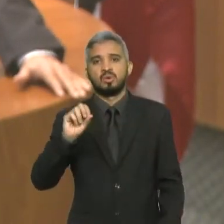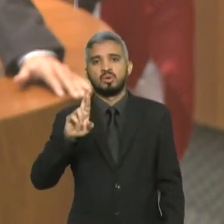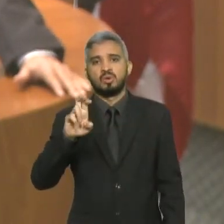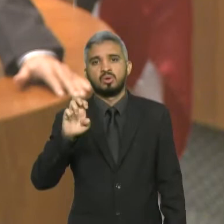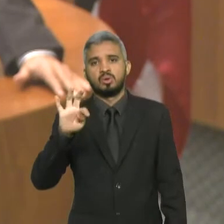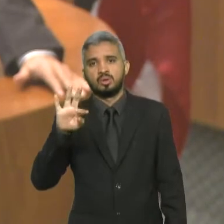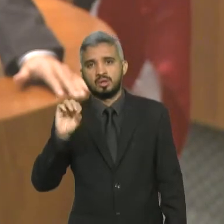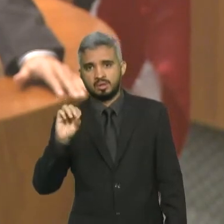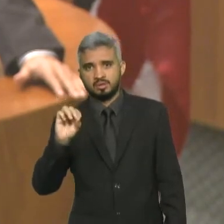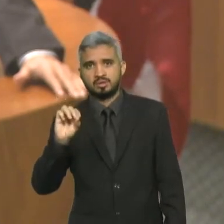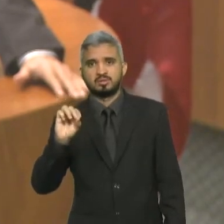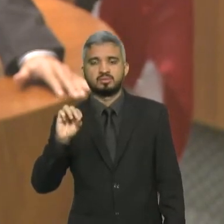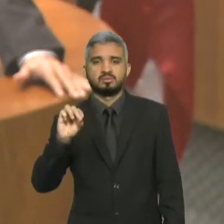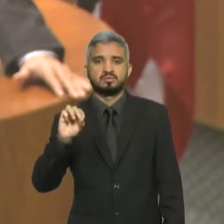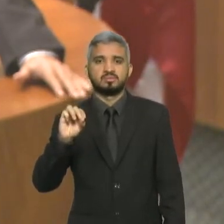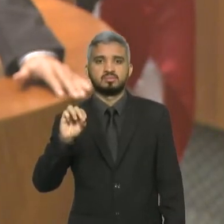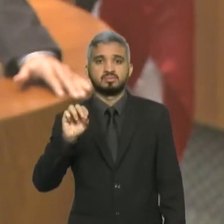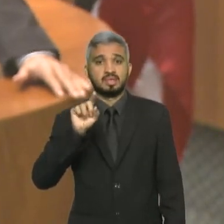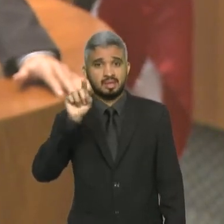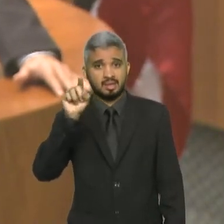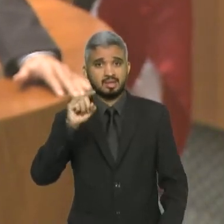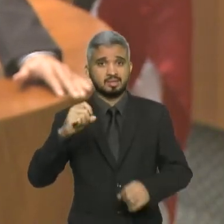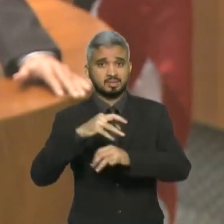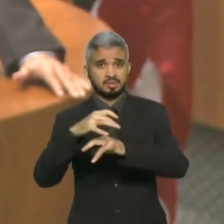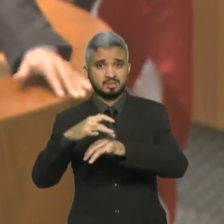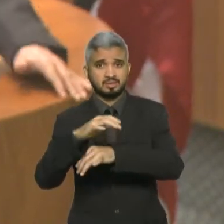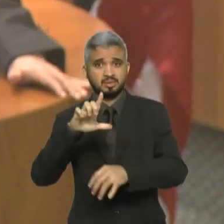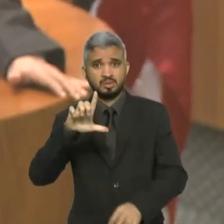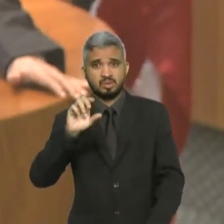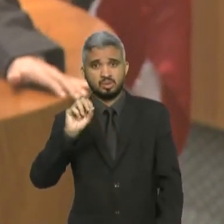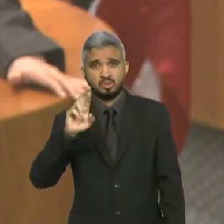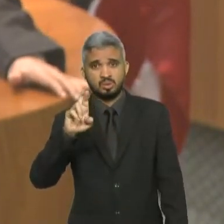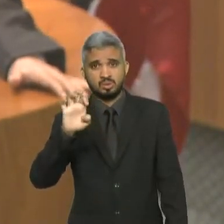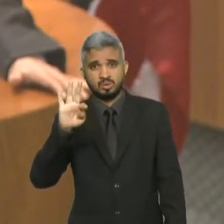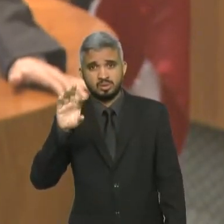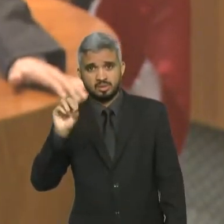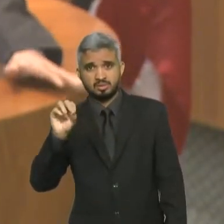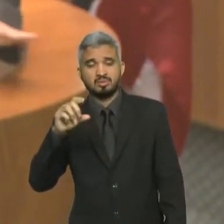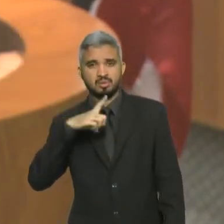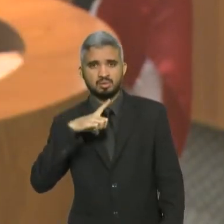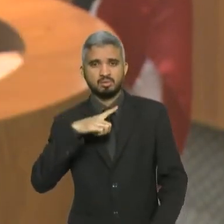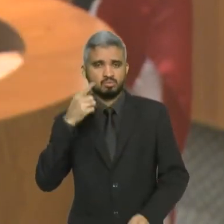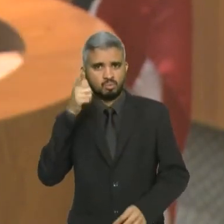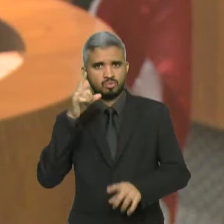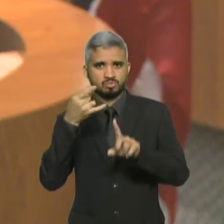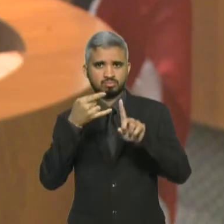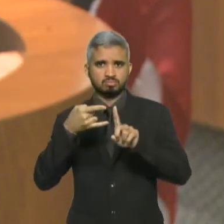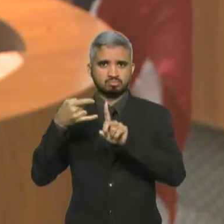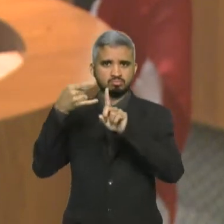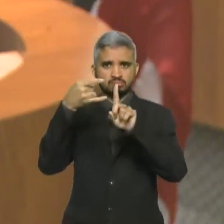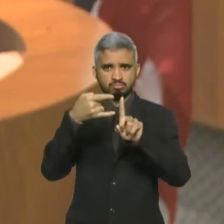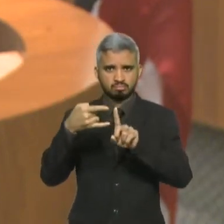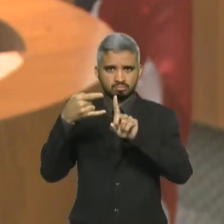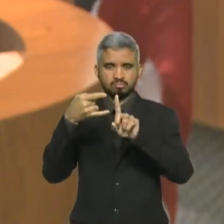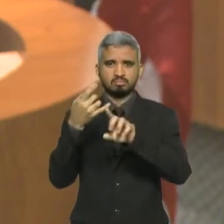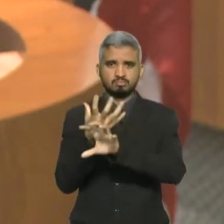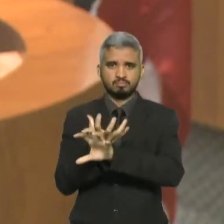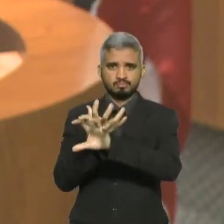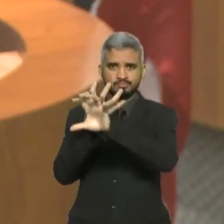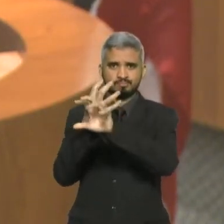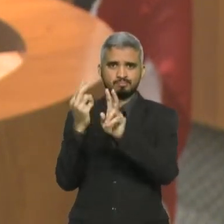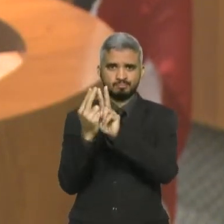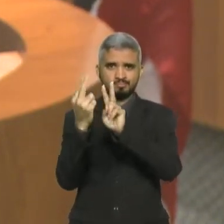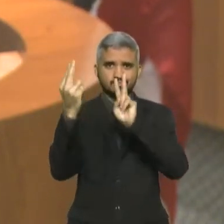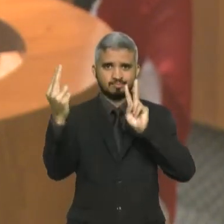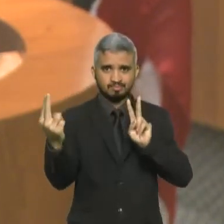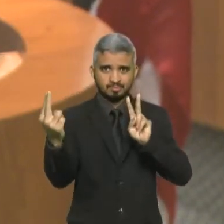casa. E lá em Loreto fui recebido e participei, presidente, da sessão plenária da Câmara de Vereadores, porque sempre